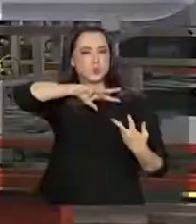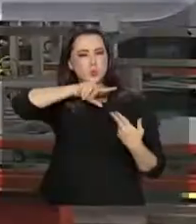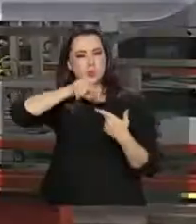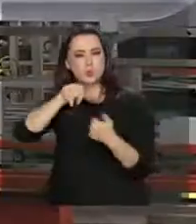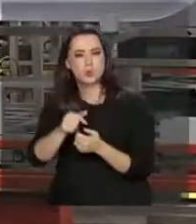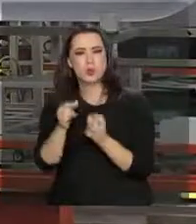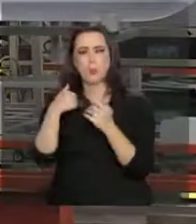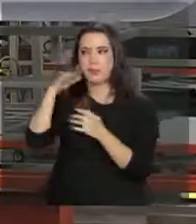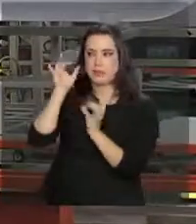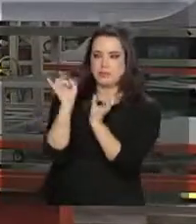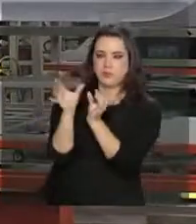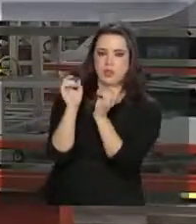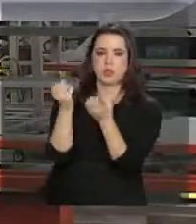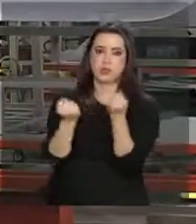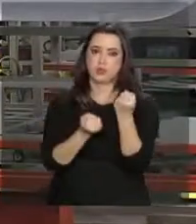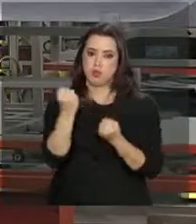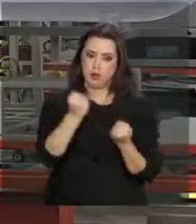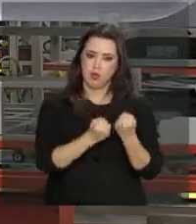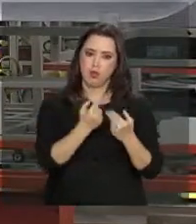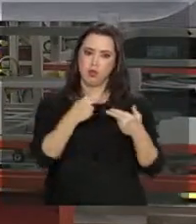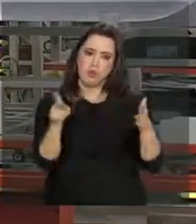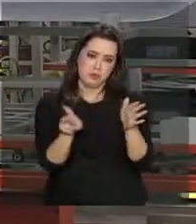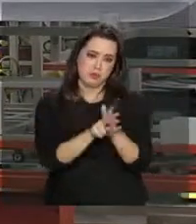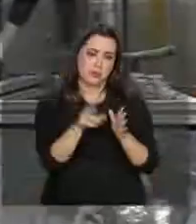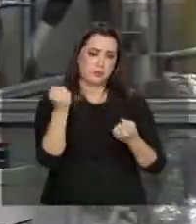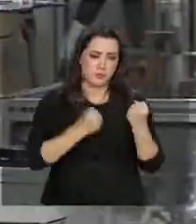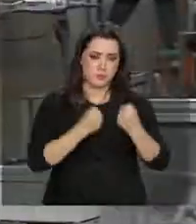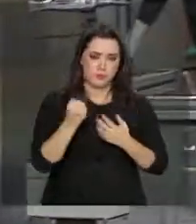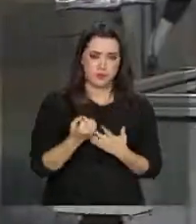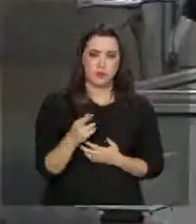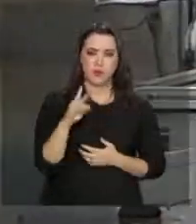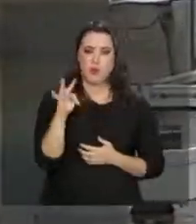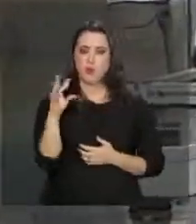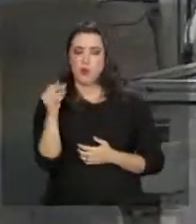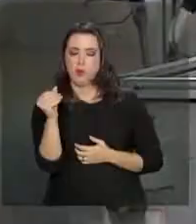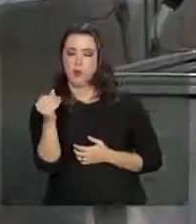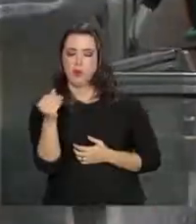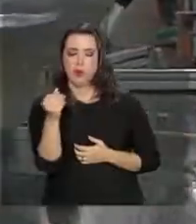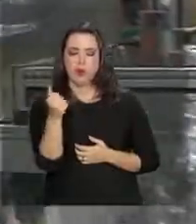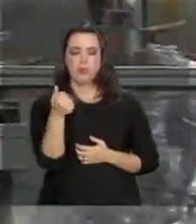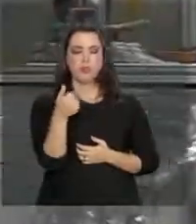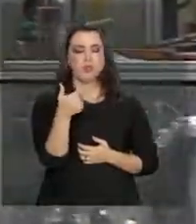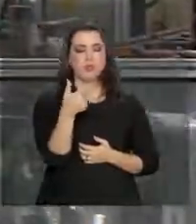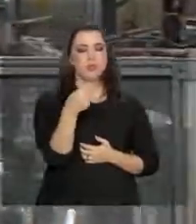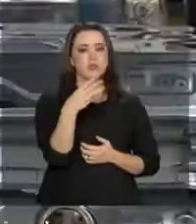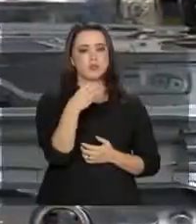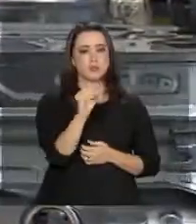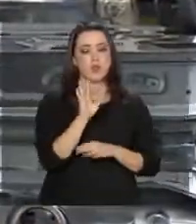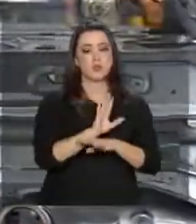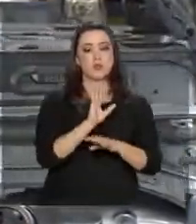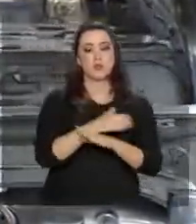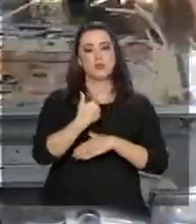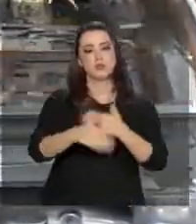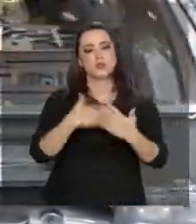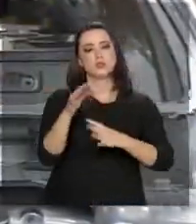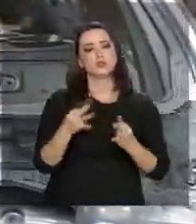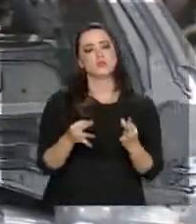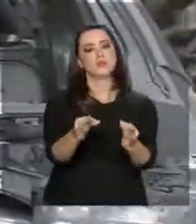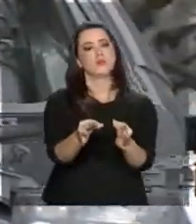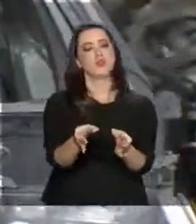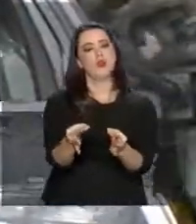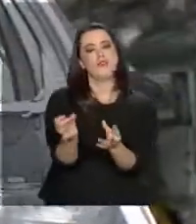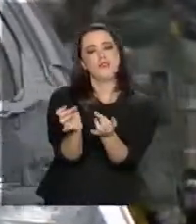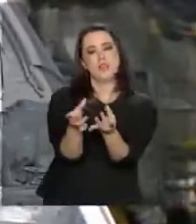ampliar as exportações de veículos e autopeças o rota 2030 vai apoiar o desenvolvimento tecnológico a